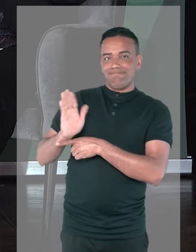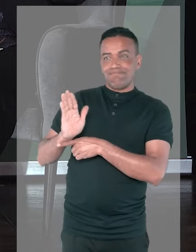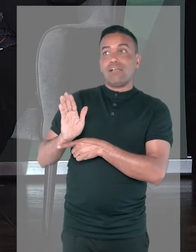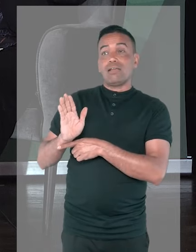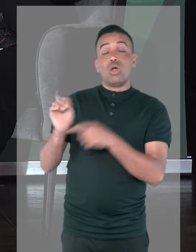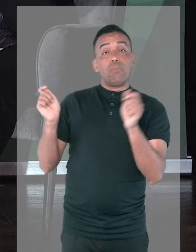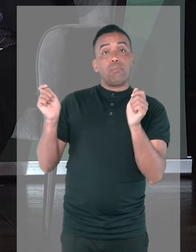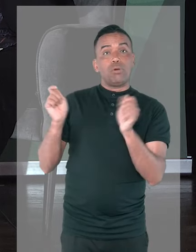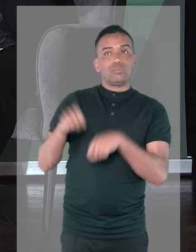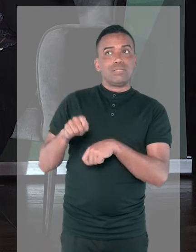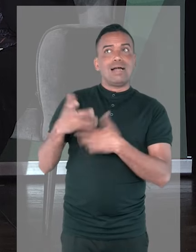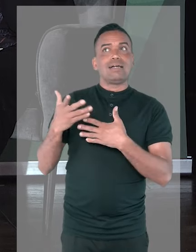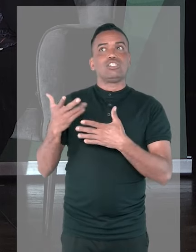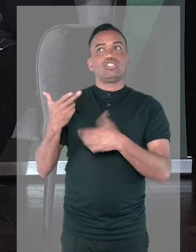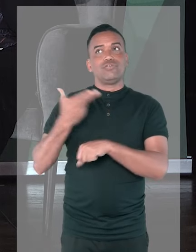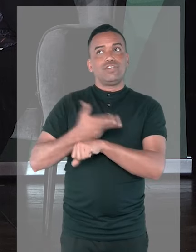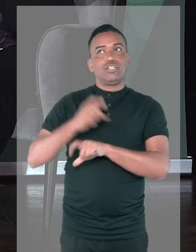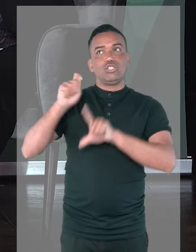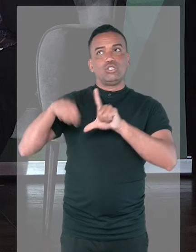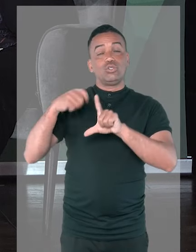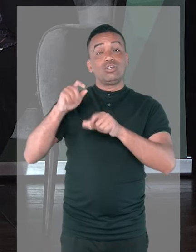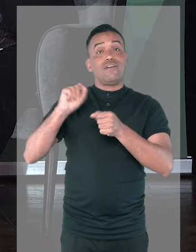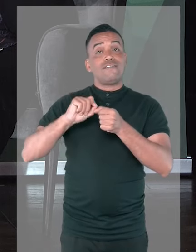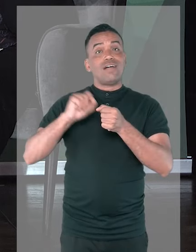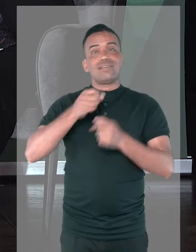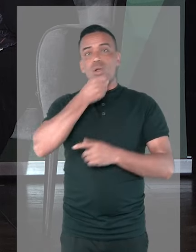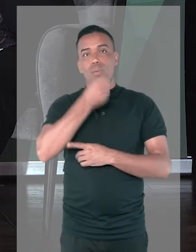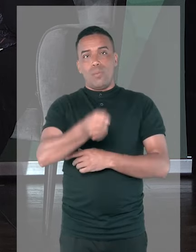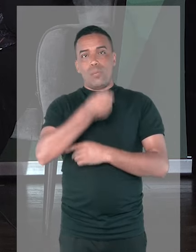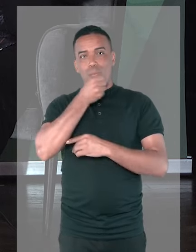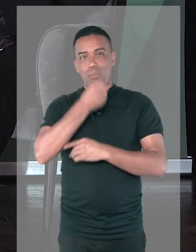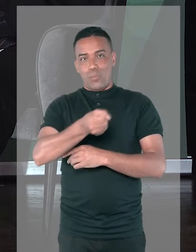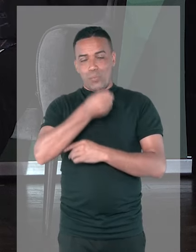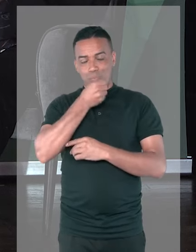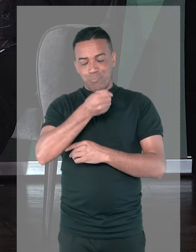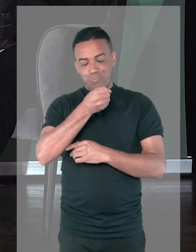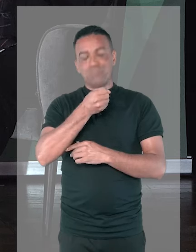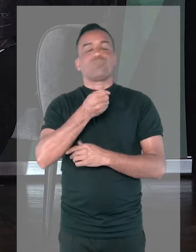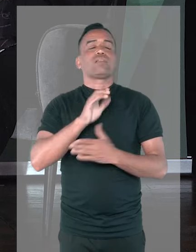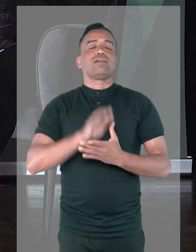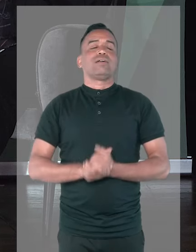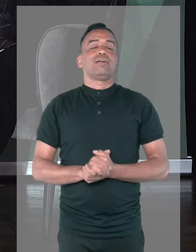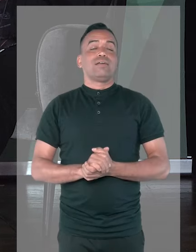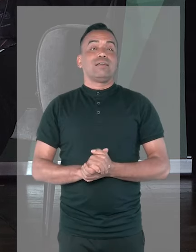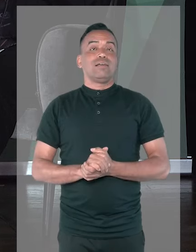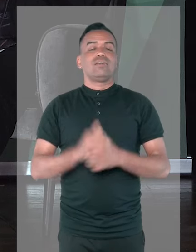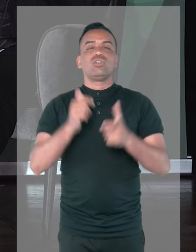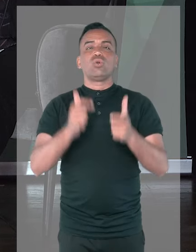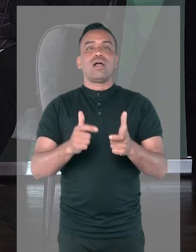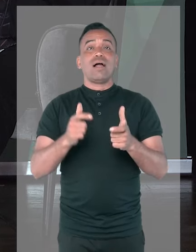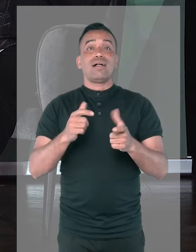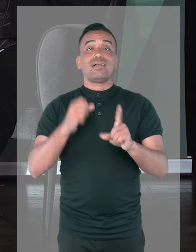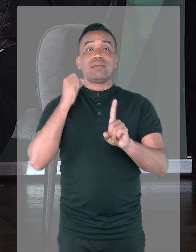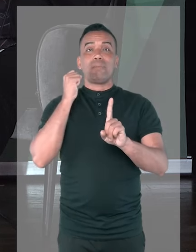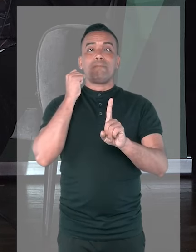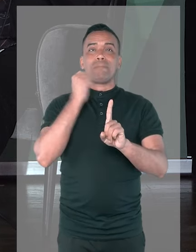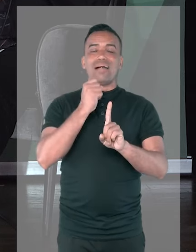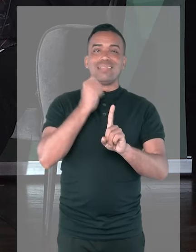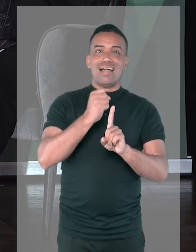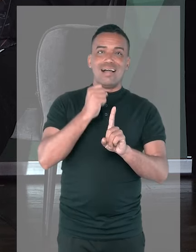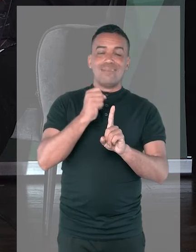uma possibilidade de talvez fazer uma reportagem em um matadouro